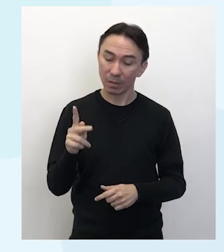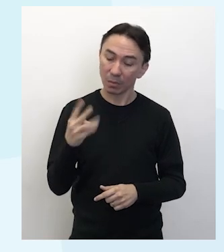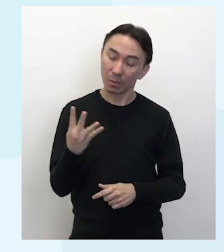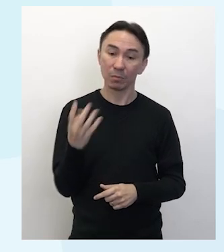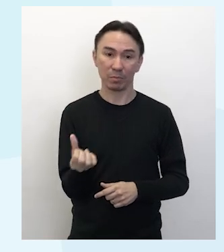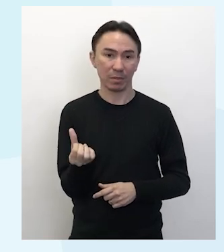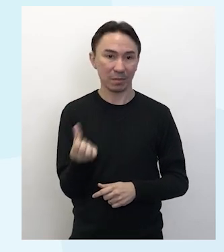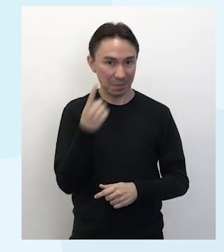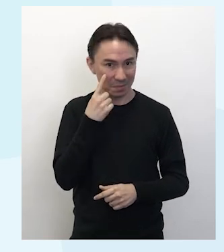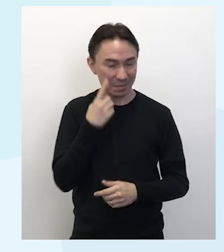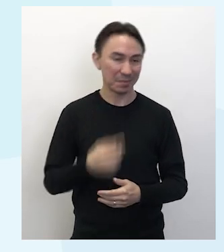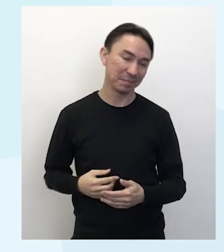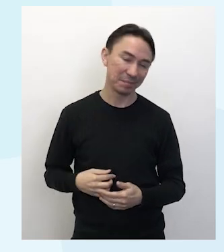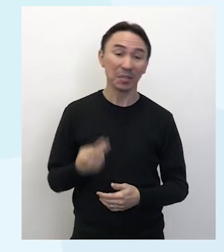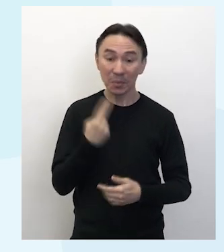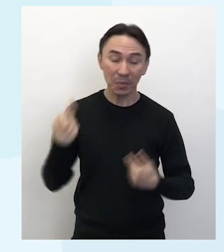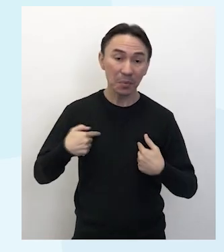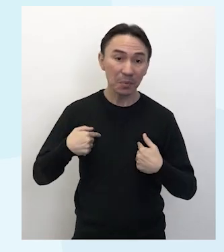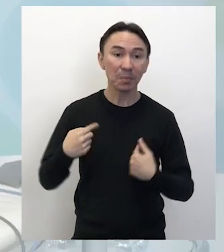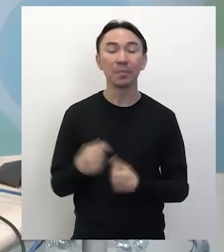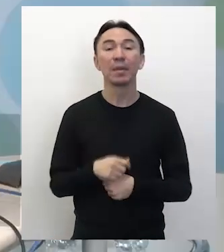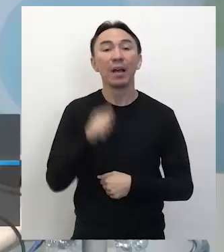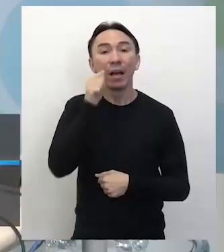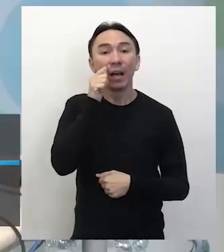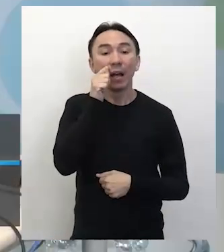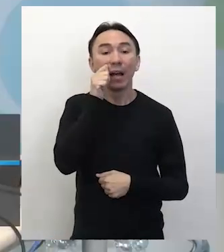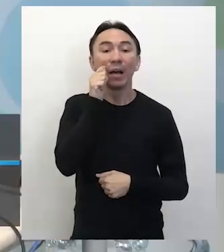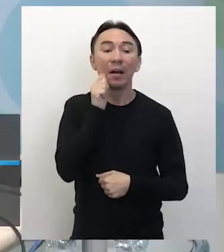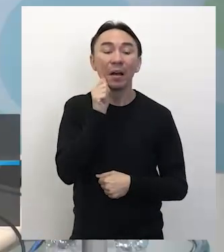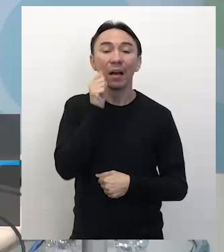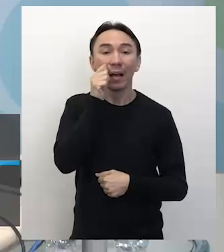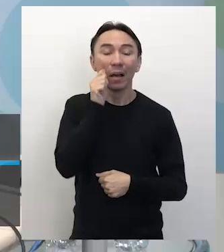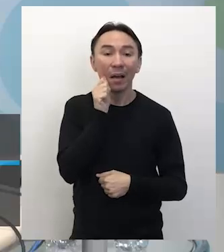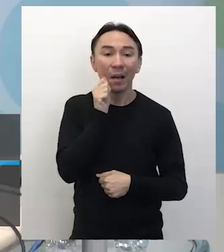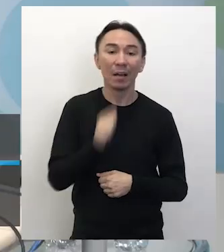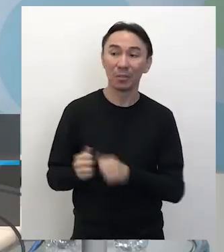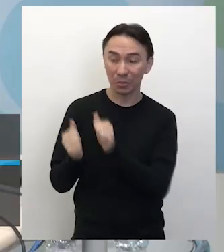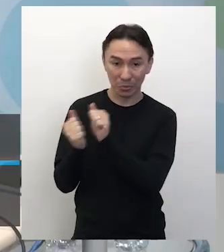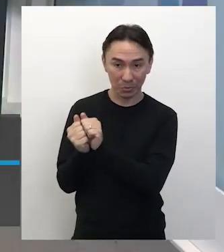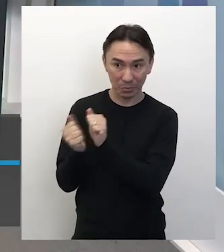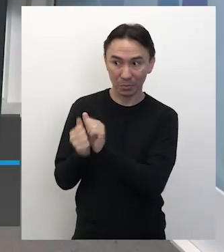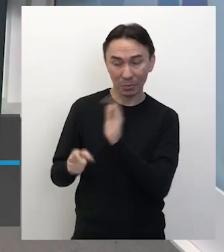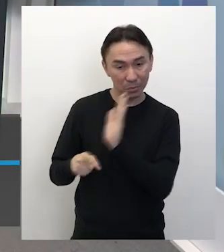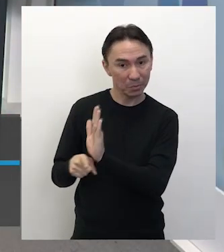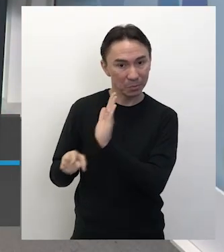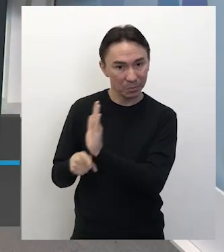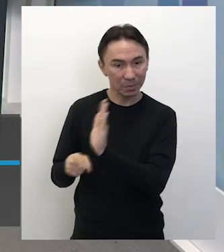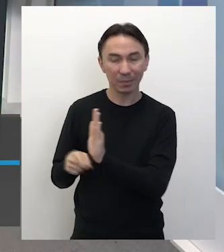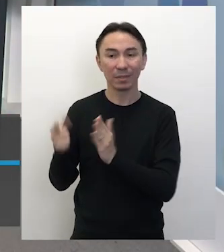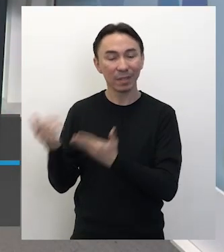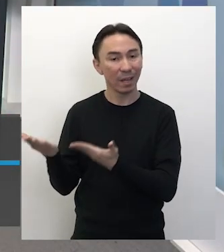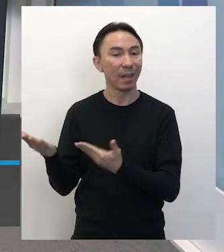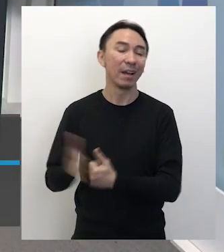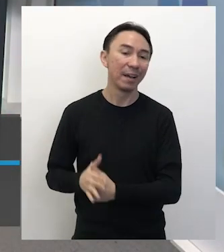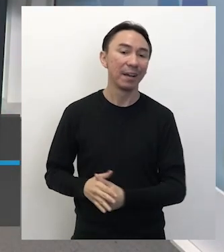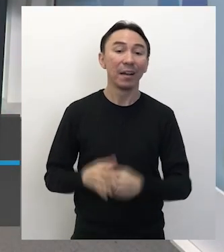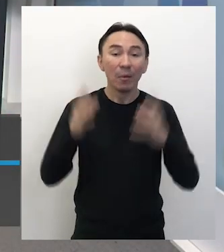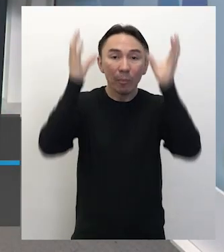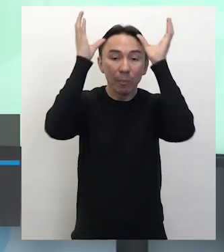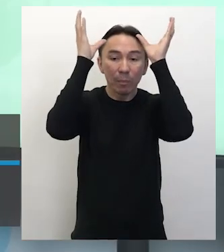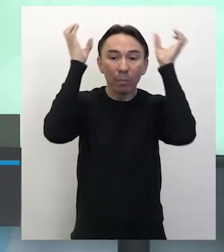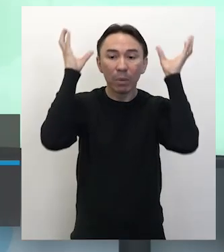EF69LP46. Eu sou a professora Andréia e vou moderar a aula da professora Elaine. Bom dia, Elaine. Bom dia, Andréia. Bom dia,